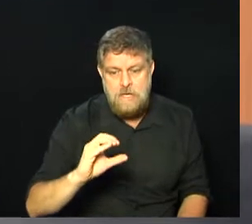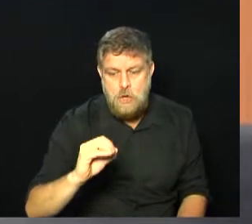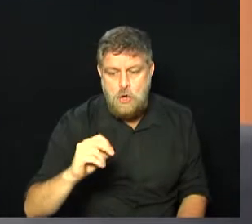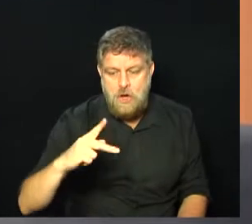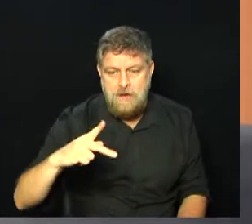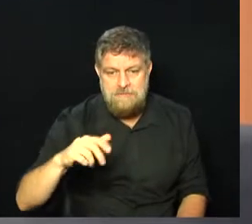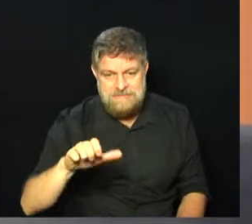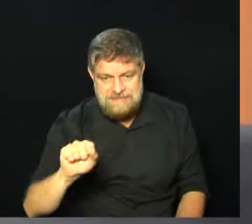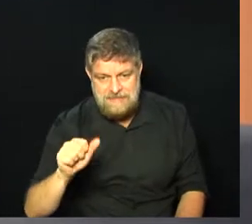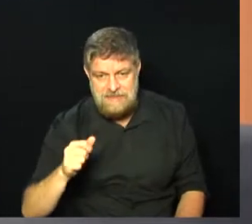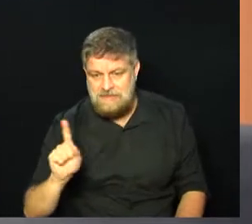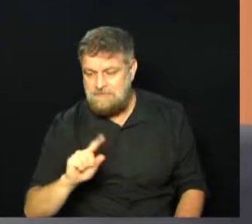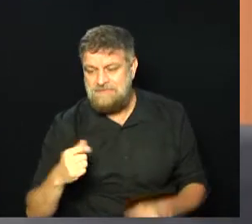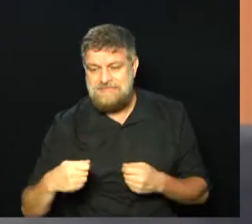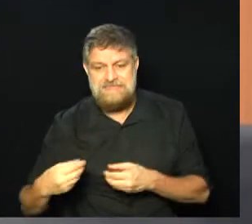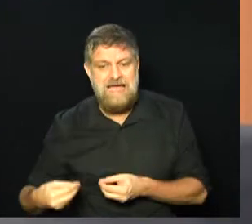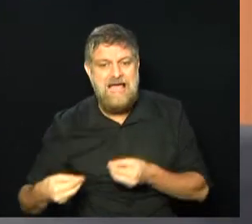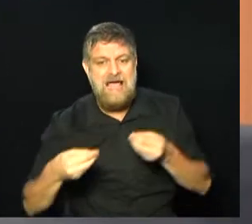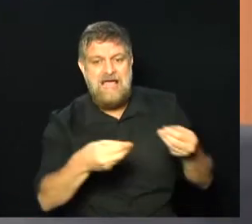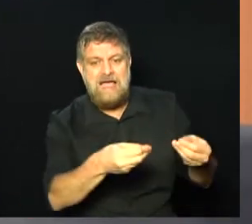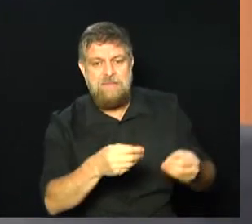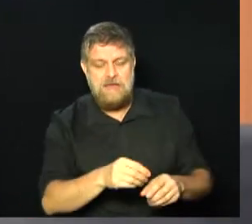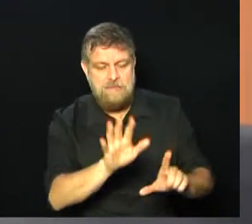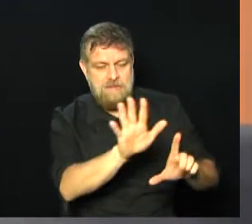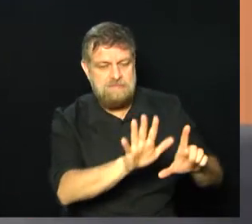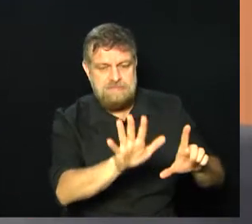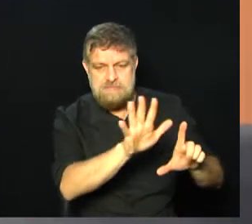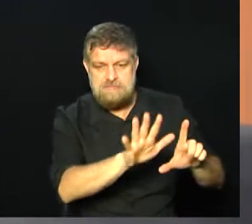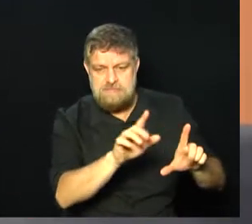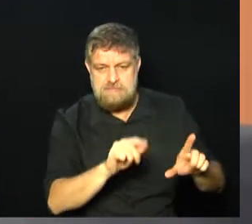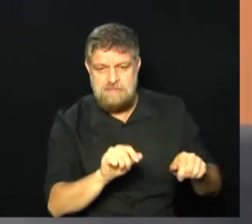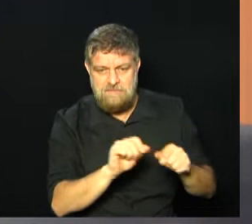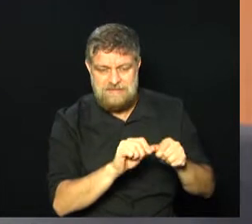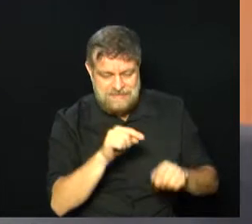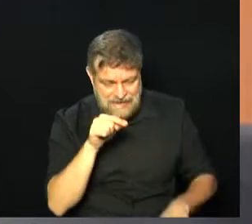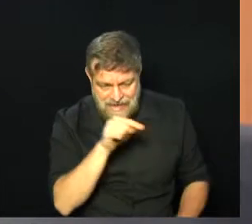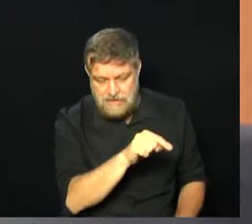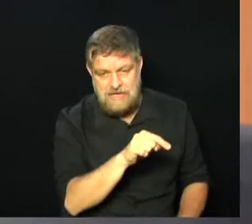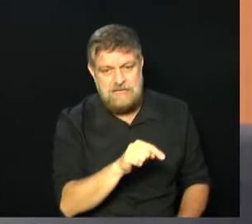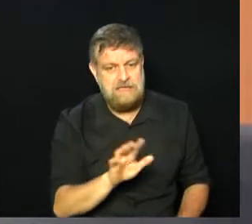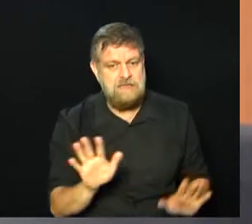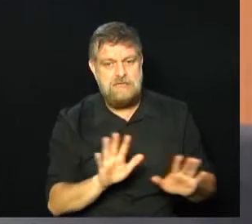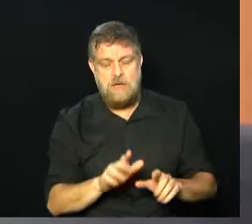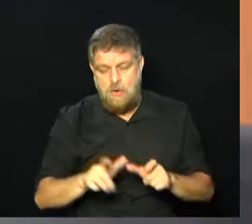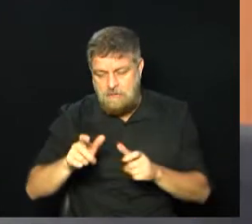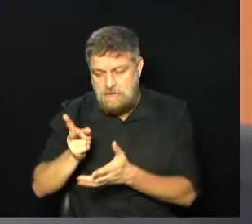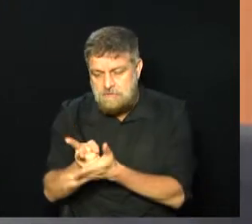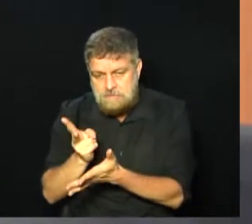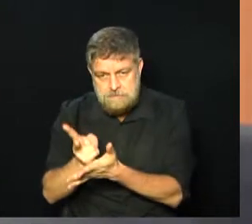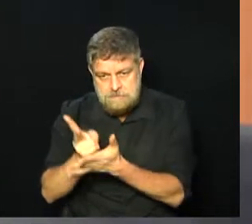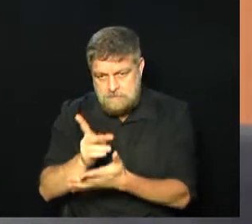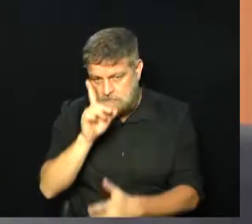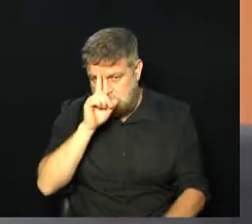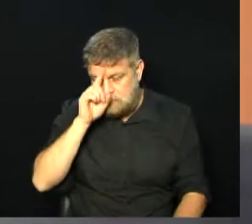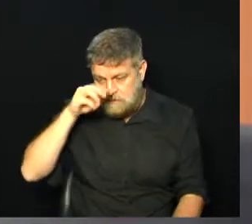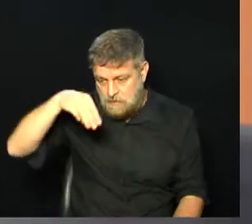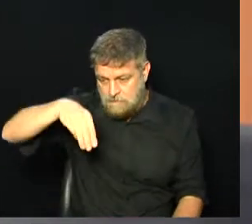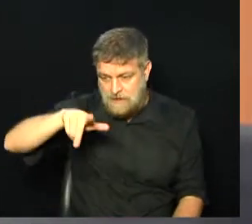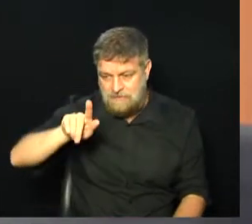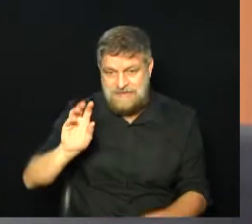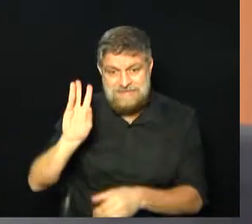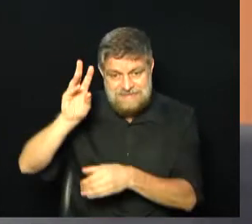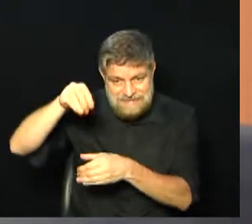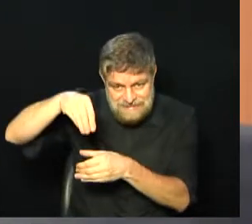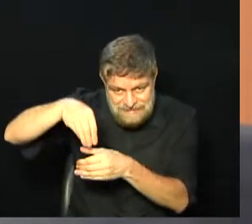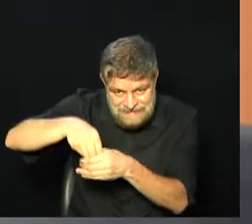encaminhar para um serviço de imagem para que seja feita a biópsia no serviço de imagem. Então, esse serviço ele está dentro dos serviços